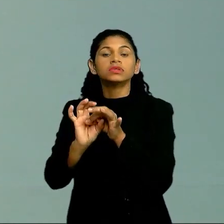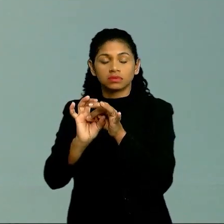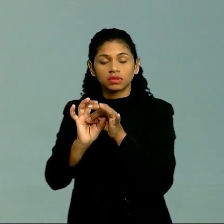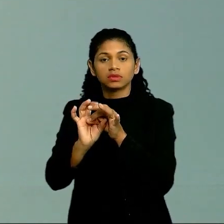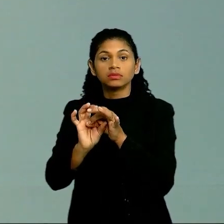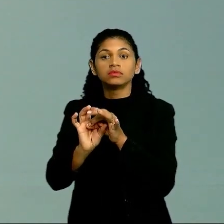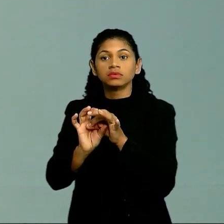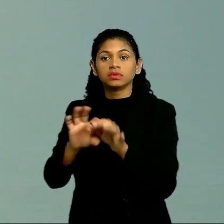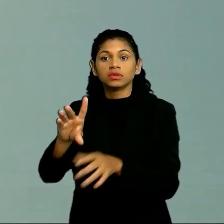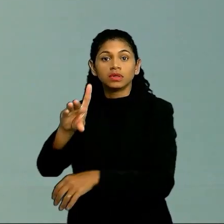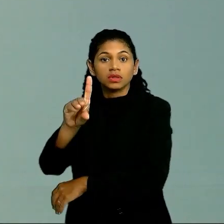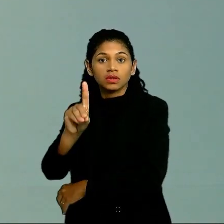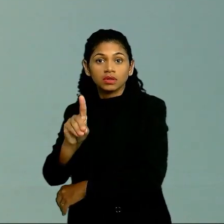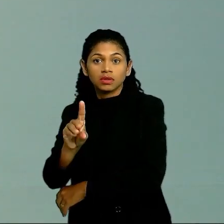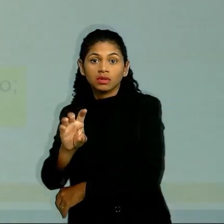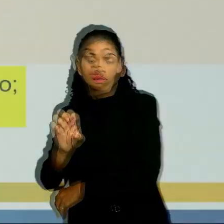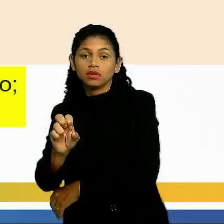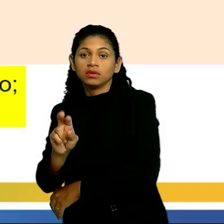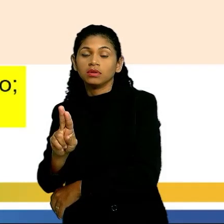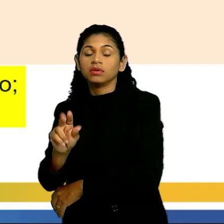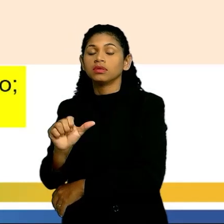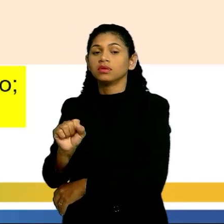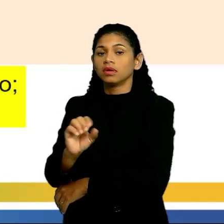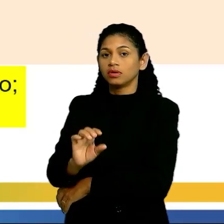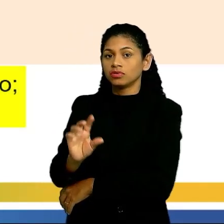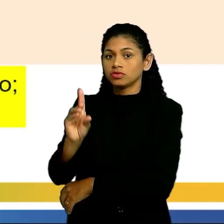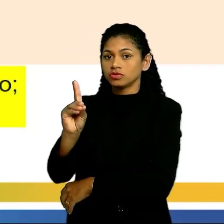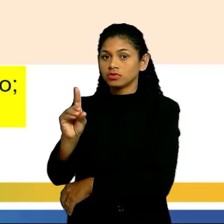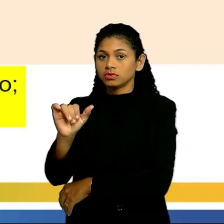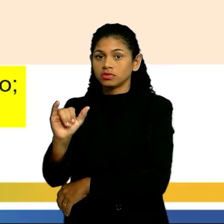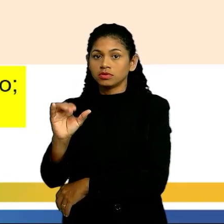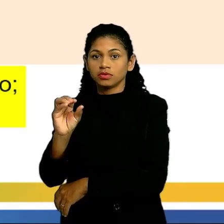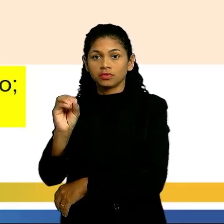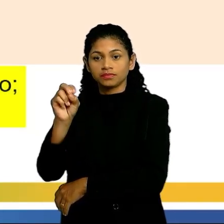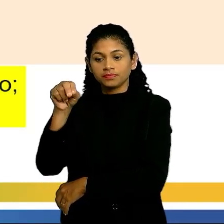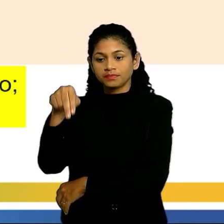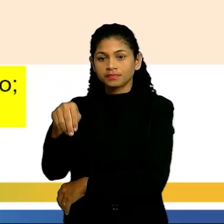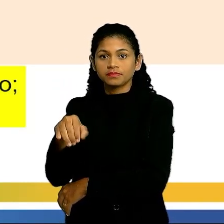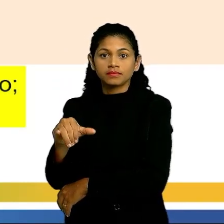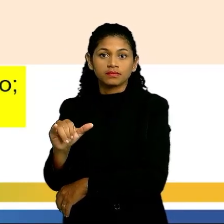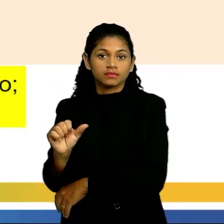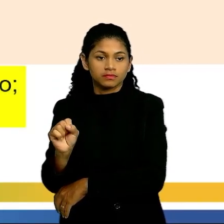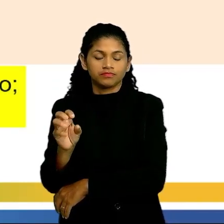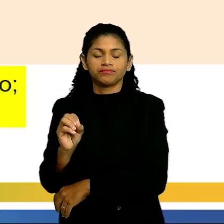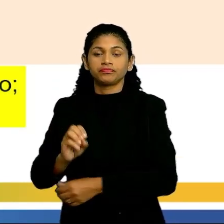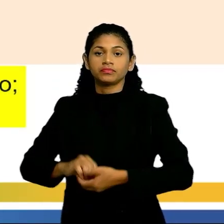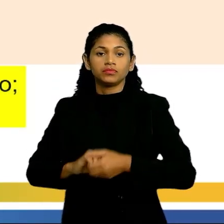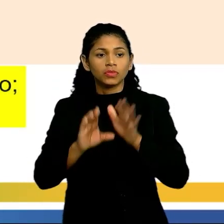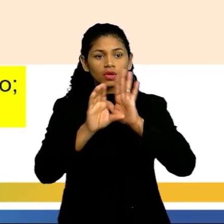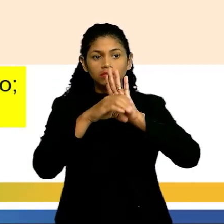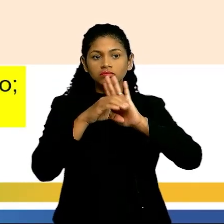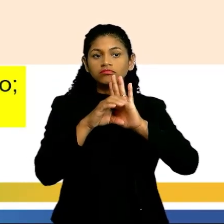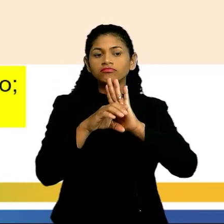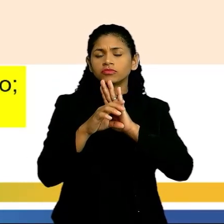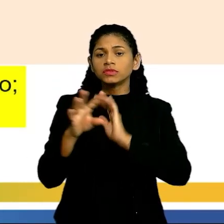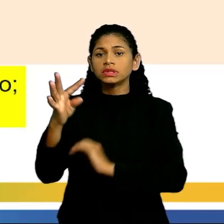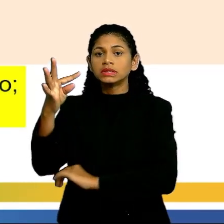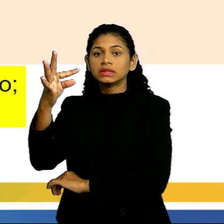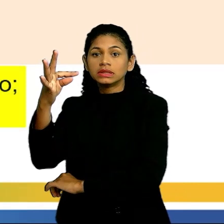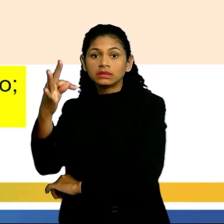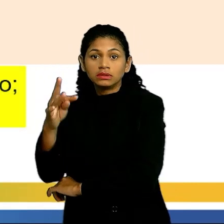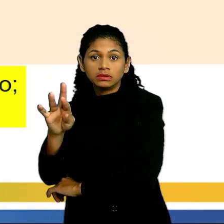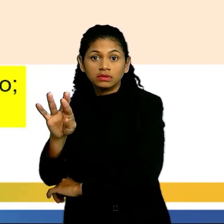Grécia Antiga era o deus do vinho. Bom, então, com o conceito de transvaloração